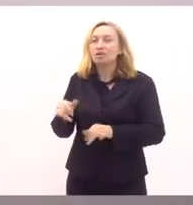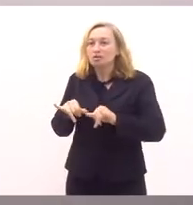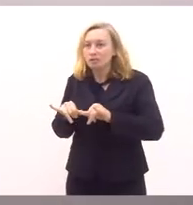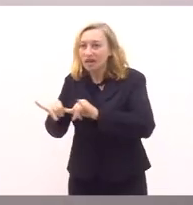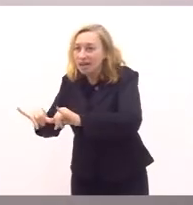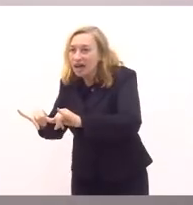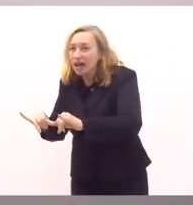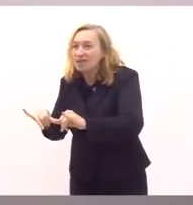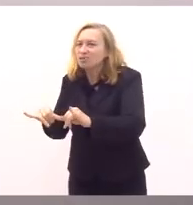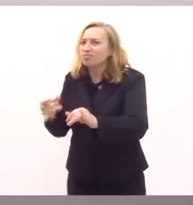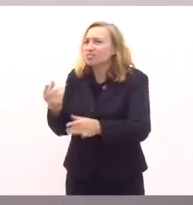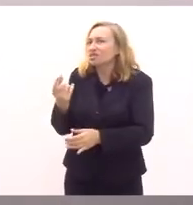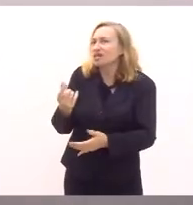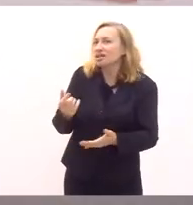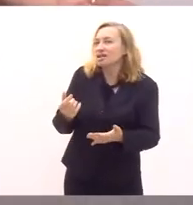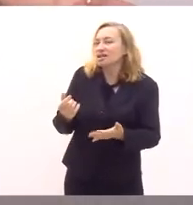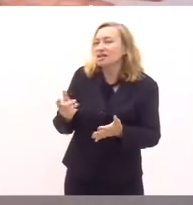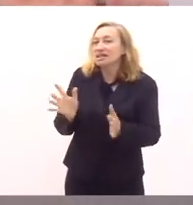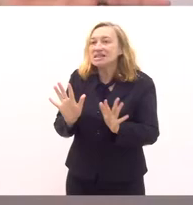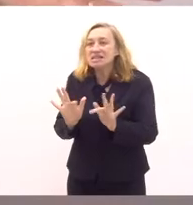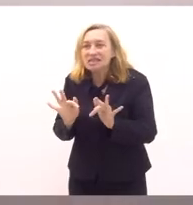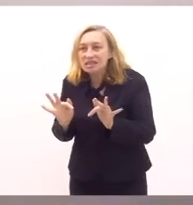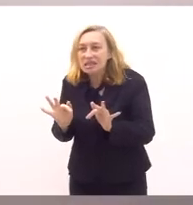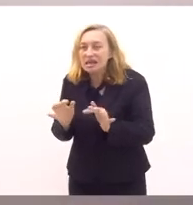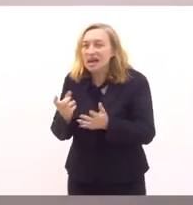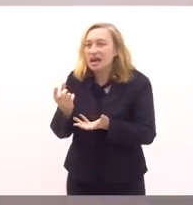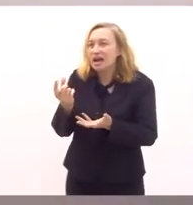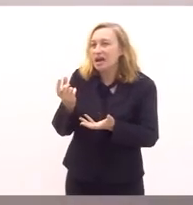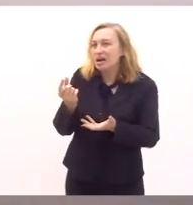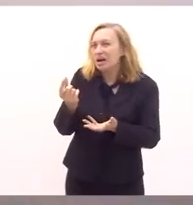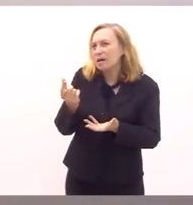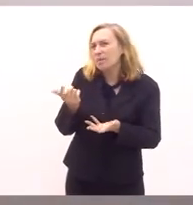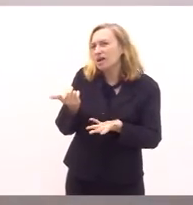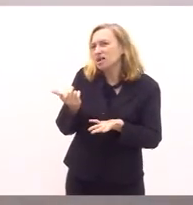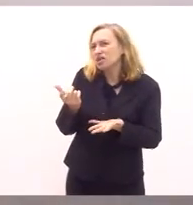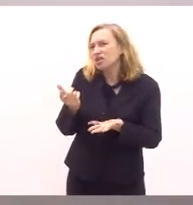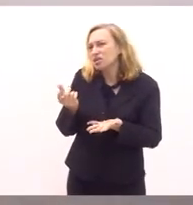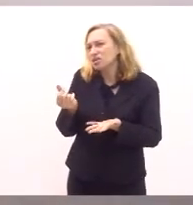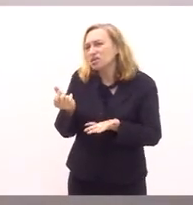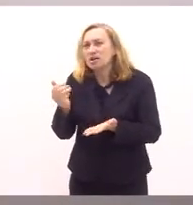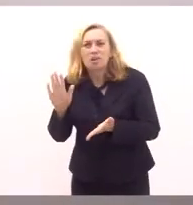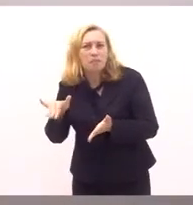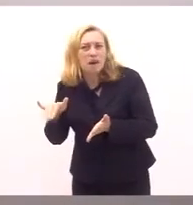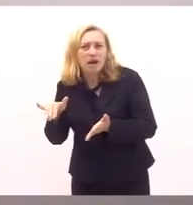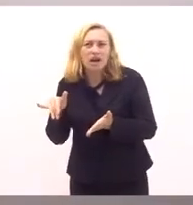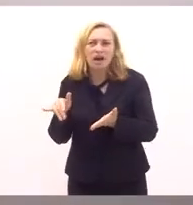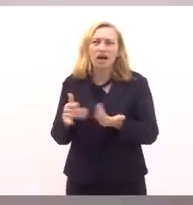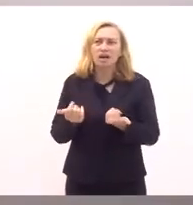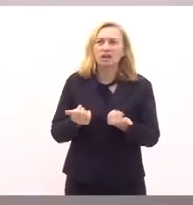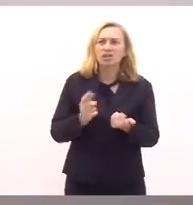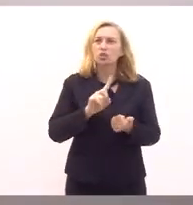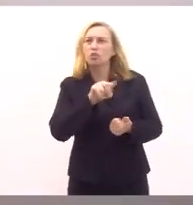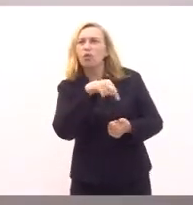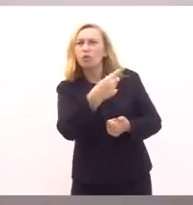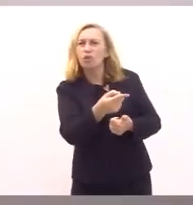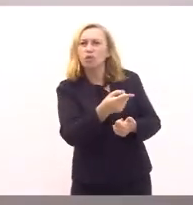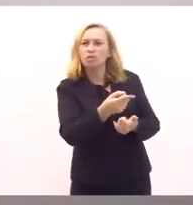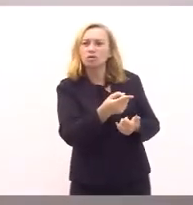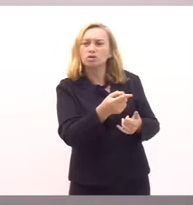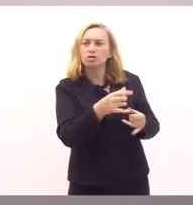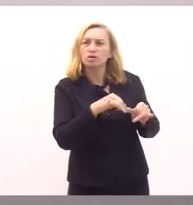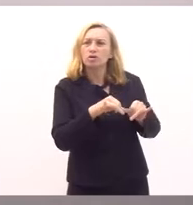do aniversário, que nem enche mais no aniversário, naquele outro mercado que diz que o troco da gente vai